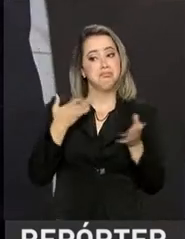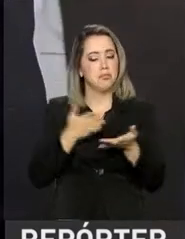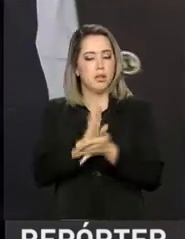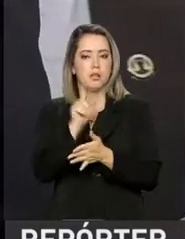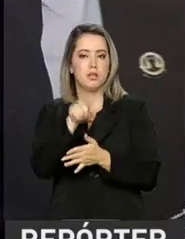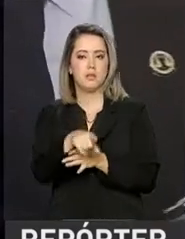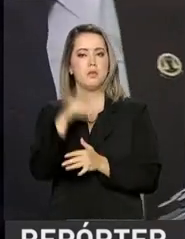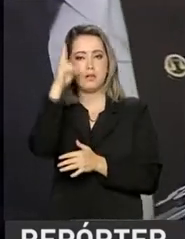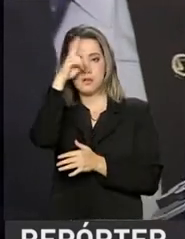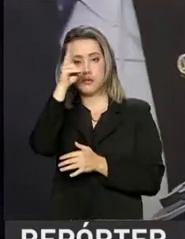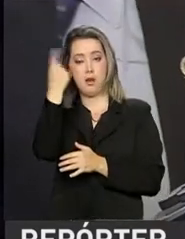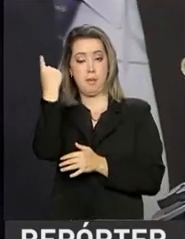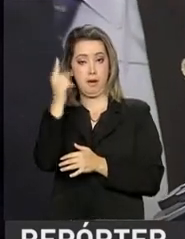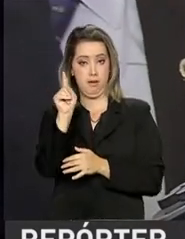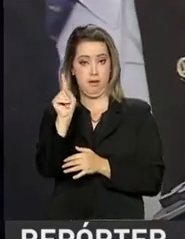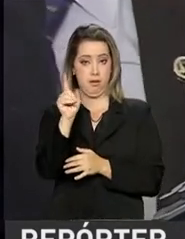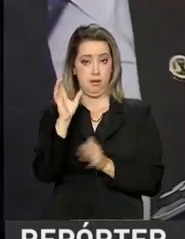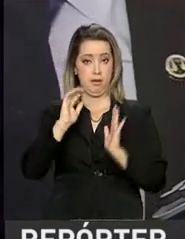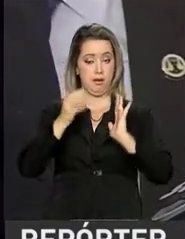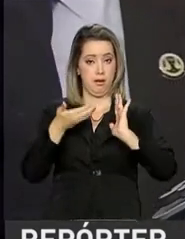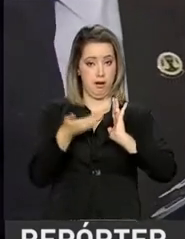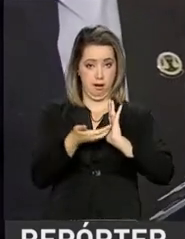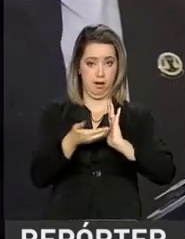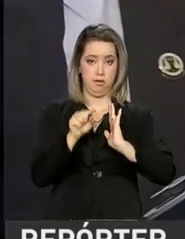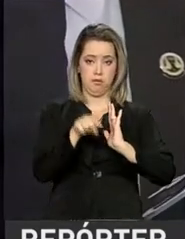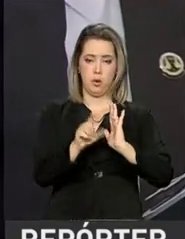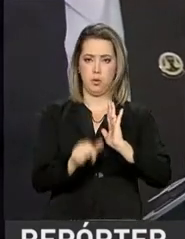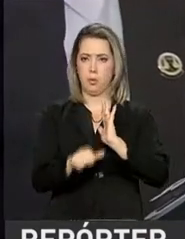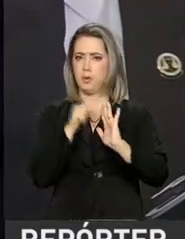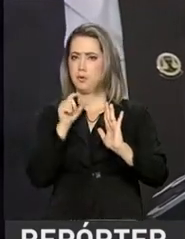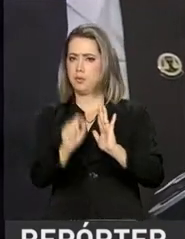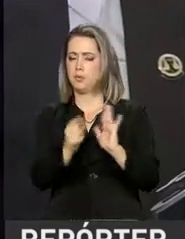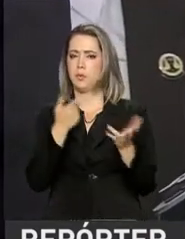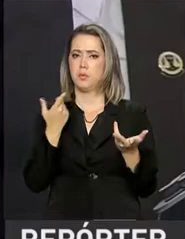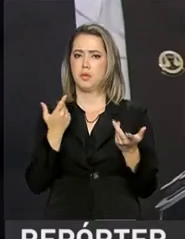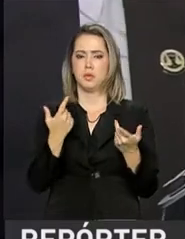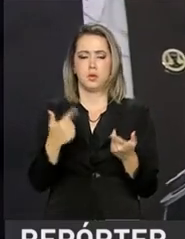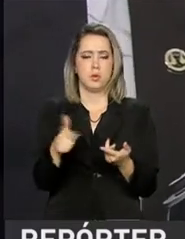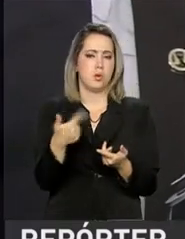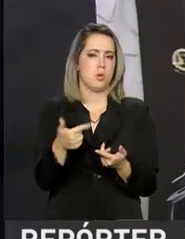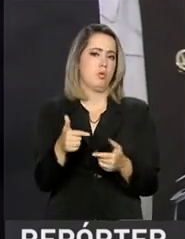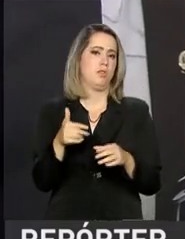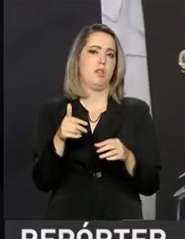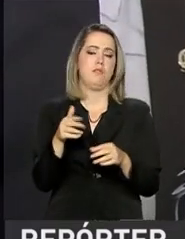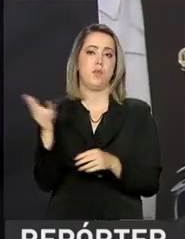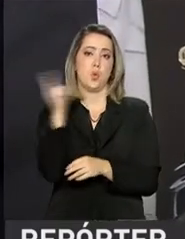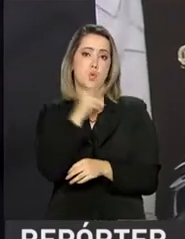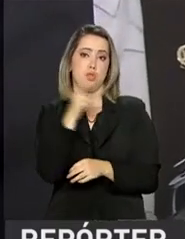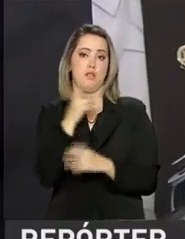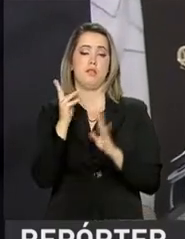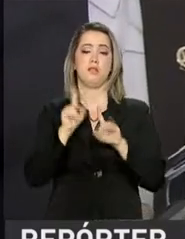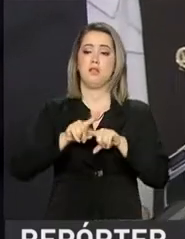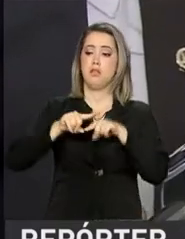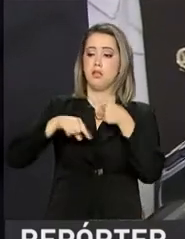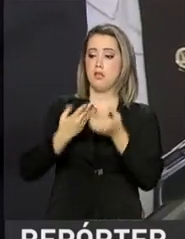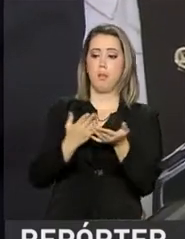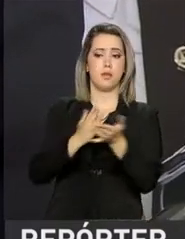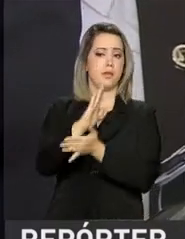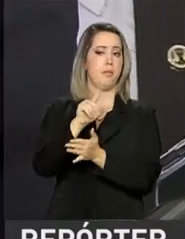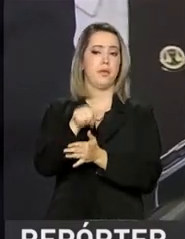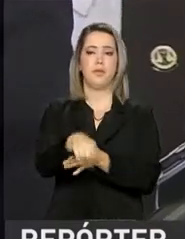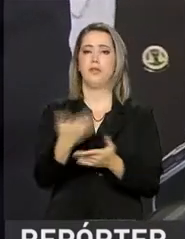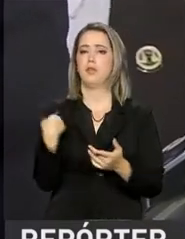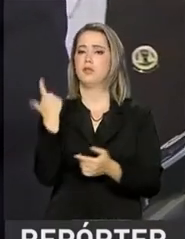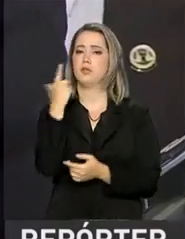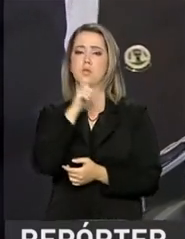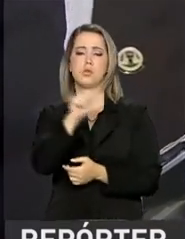caso da câmara dos deputados também o primeiro momento que a ausência não chegou a ser votada ou seja se aprovada e depois foi claro ganhamos com